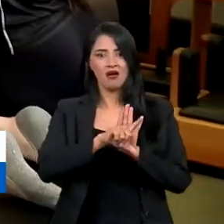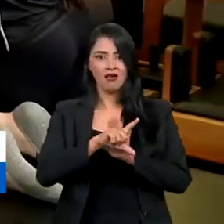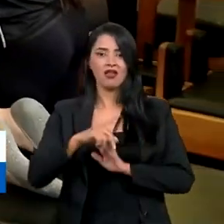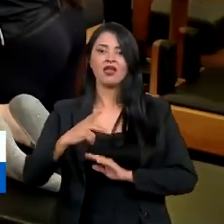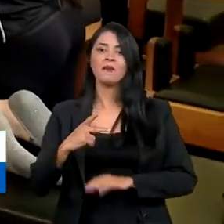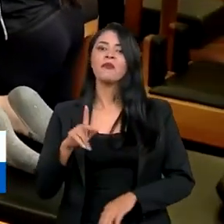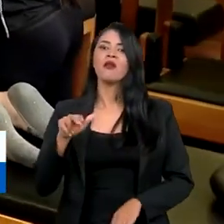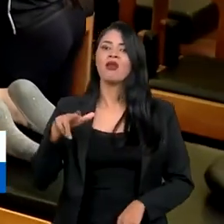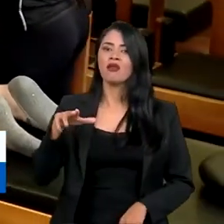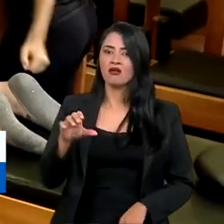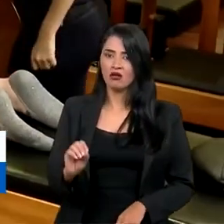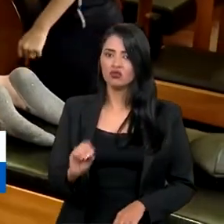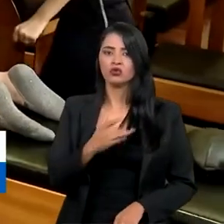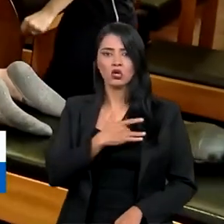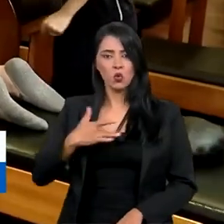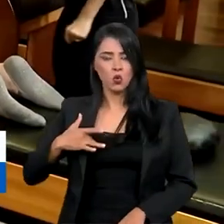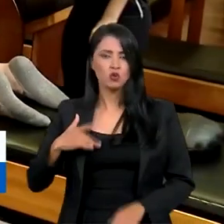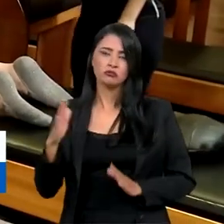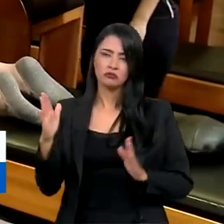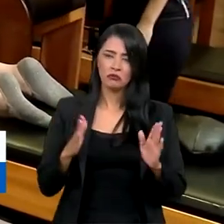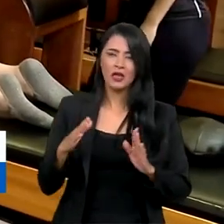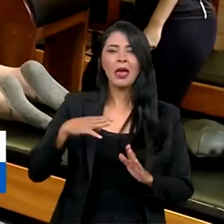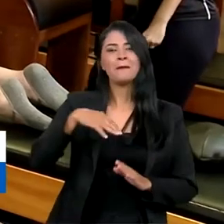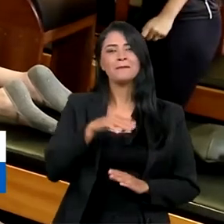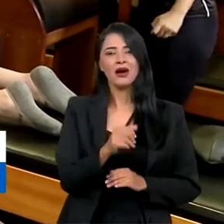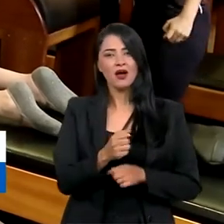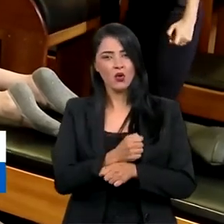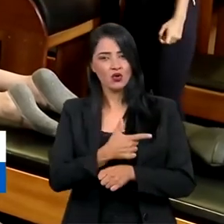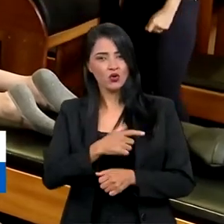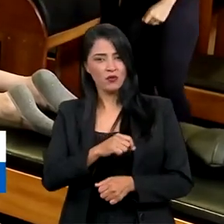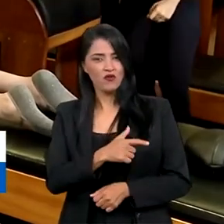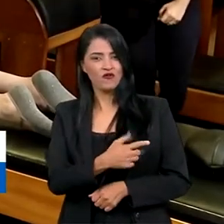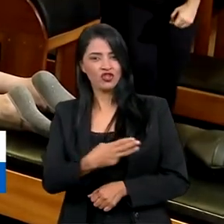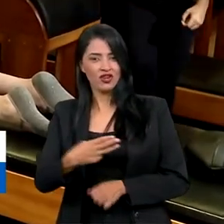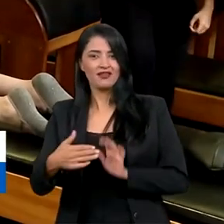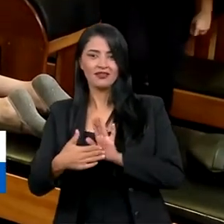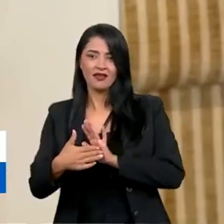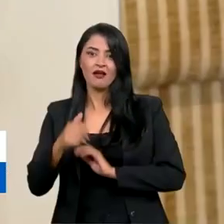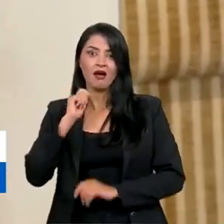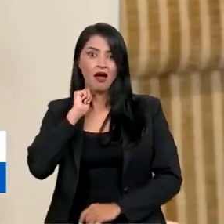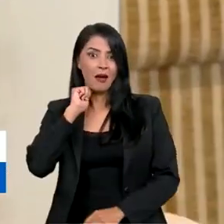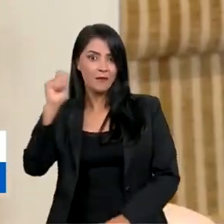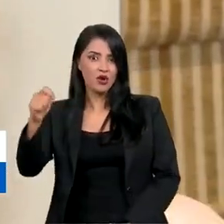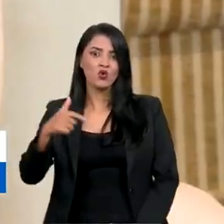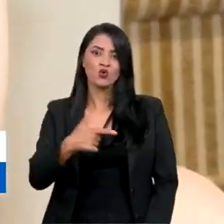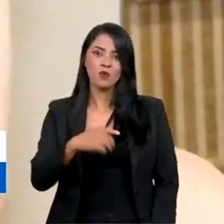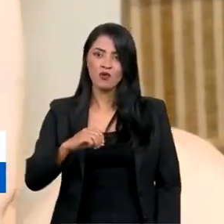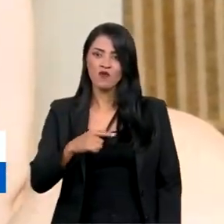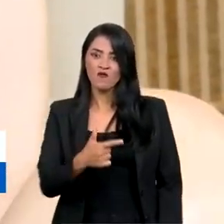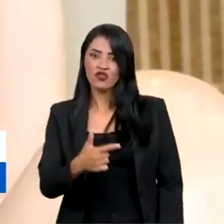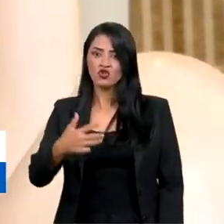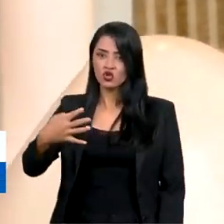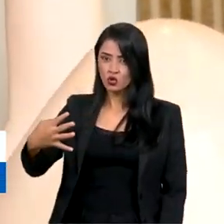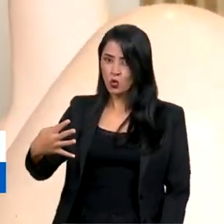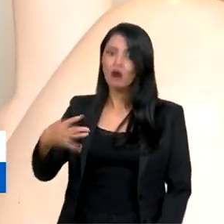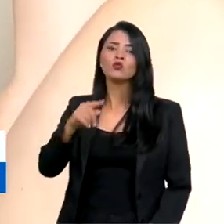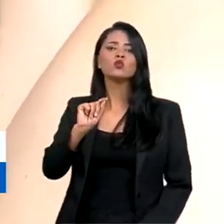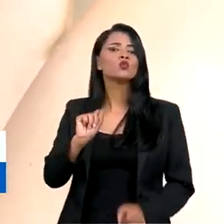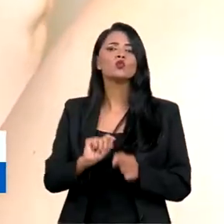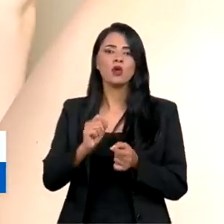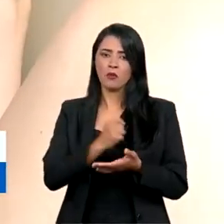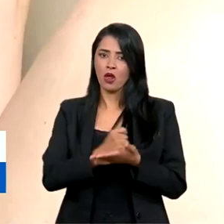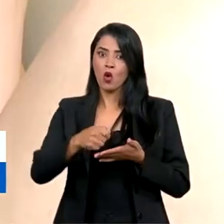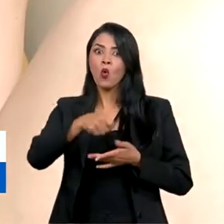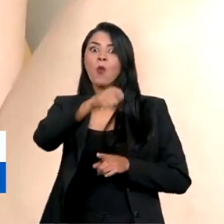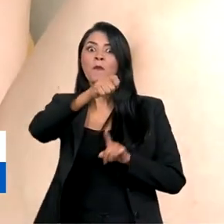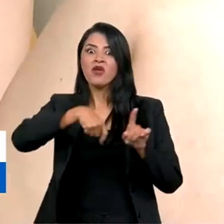percentual vale para o período entre maio de 2023 e abril de 2024 e Será aplicado no mês em que o contrato foi